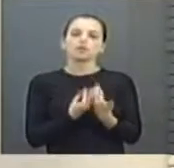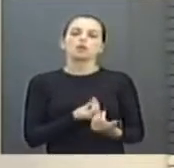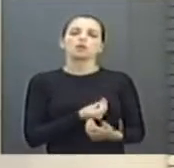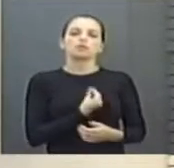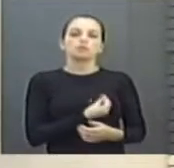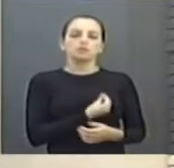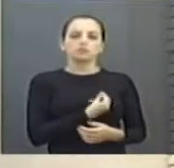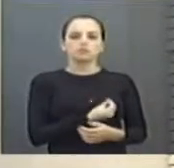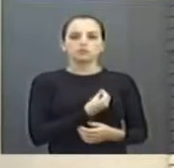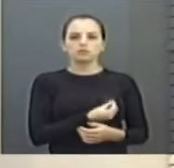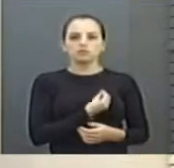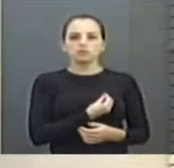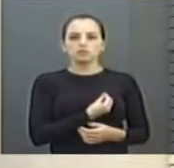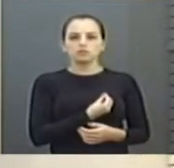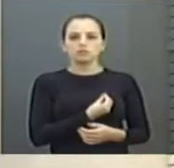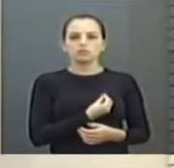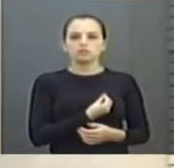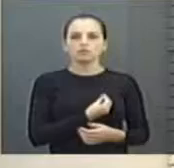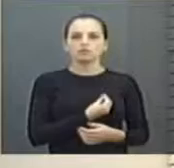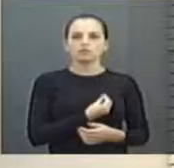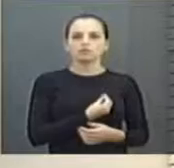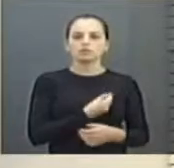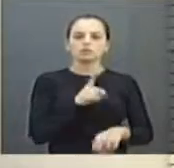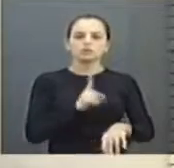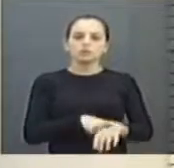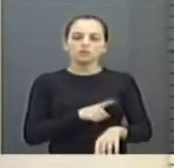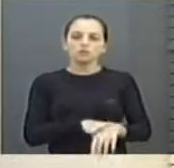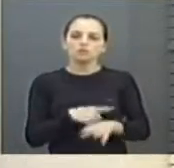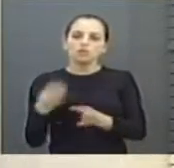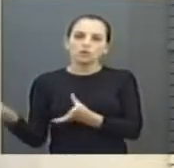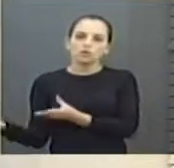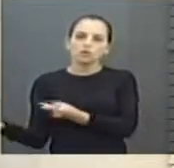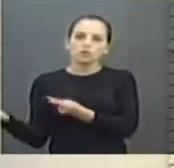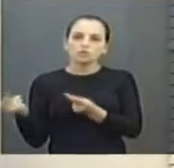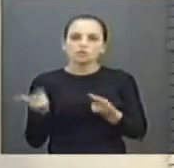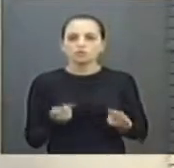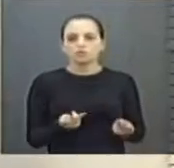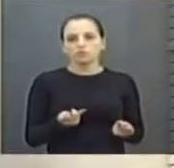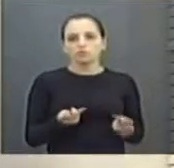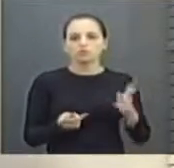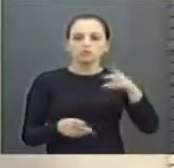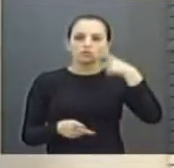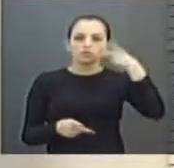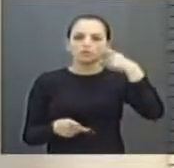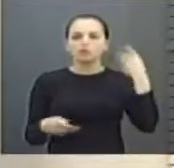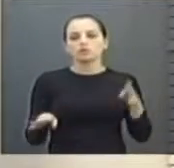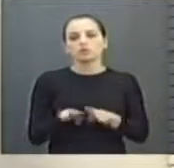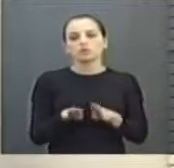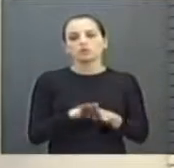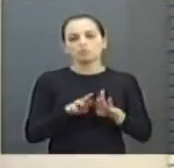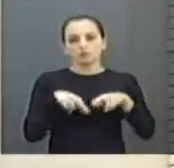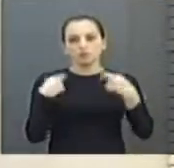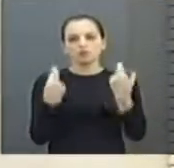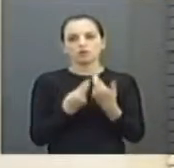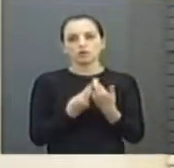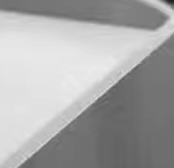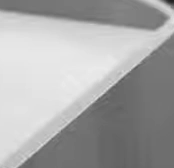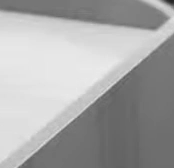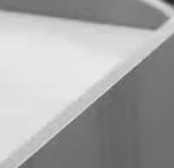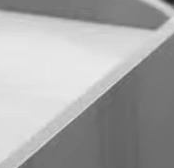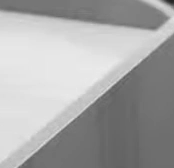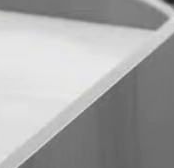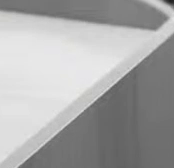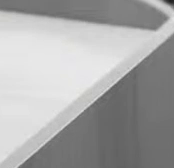presentes também. Ah, vou ver até o horário, posso até fazer um convite aos vereadores para que apareça também na reunião, ok? Obrigado.